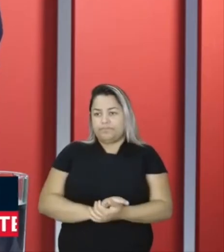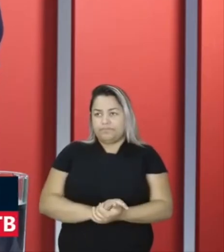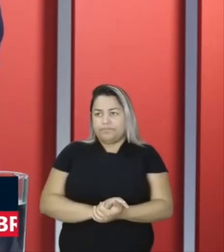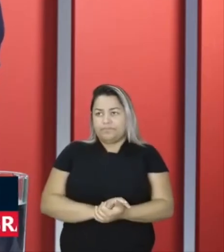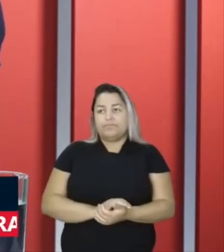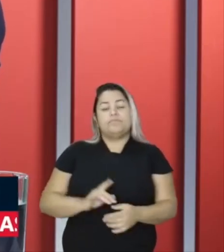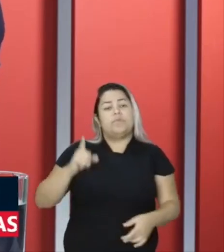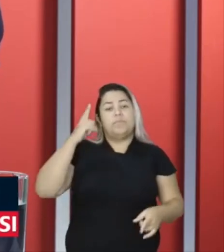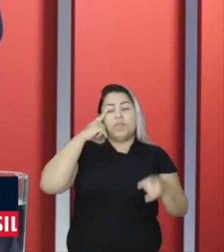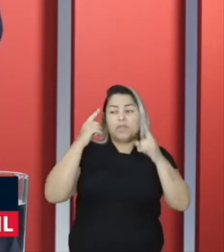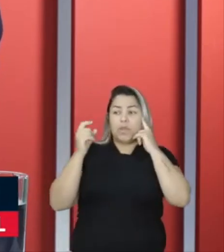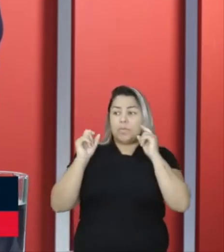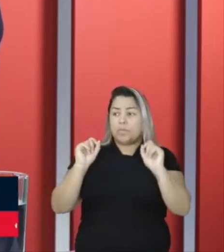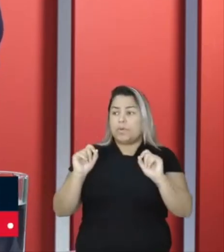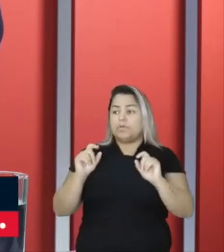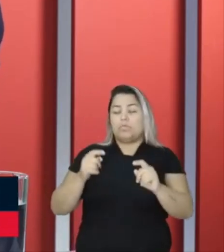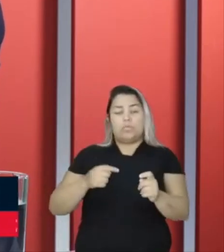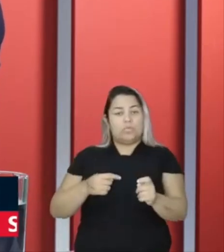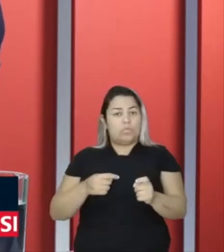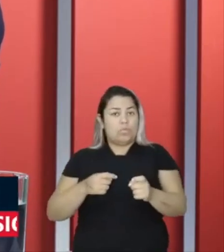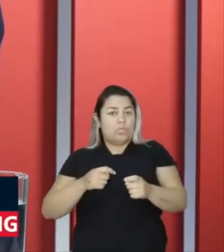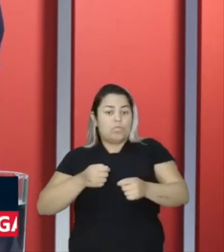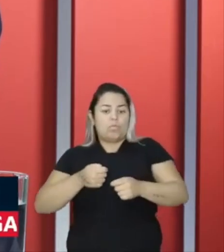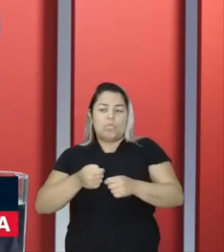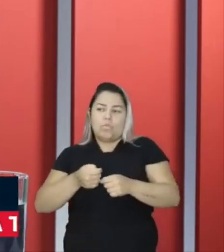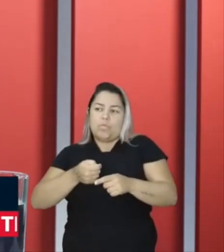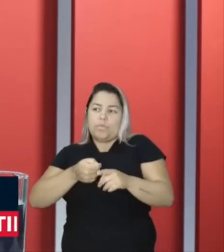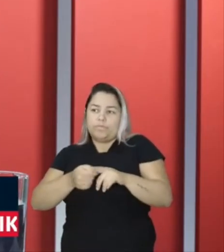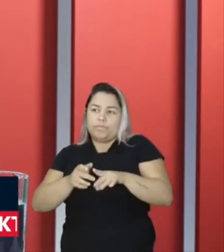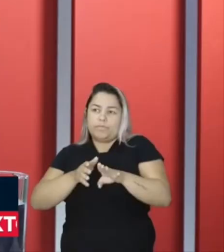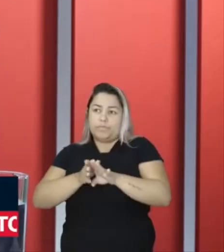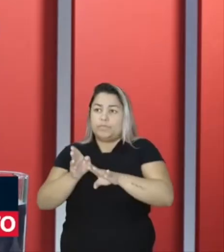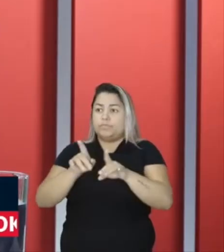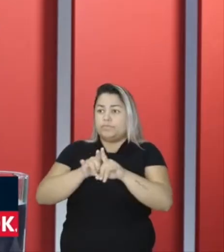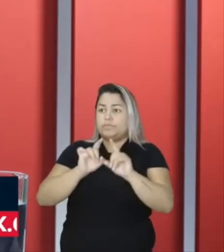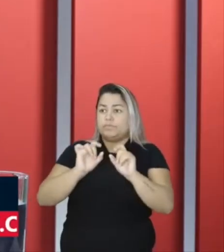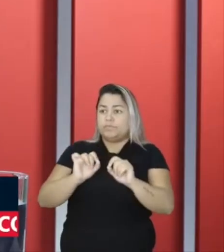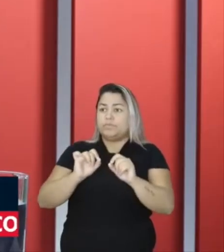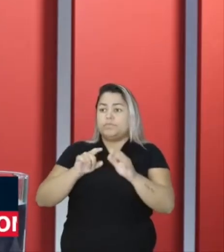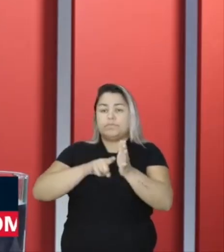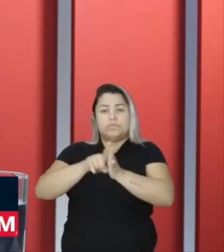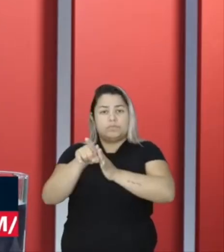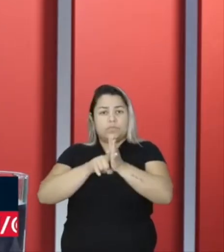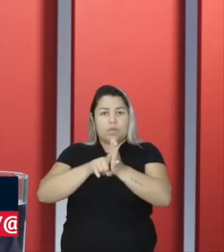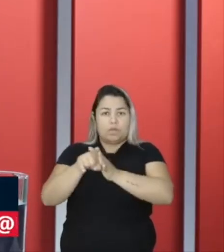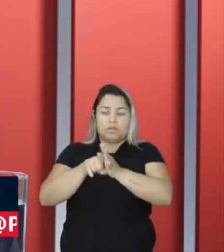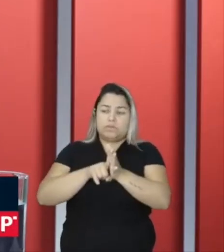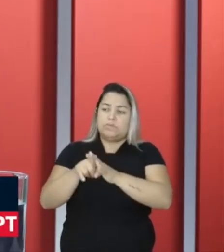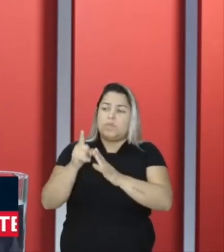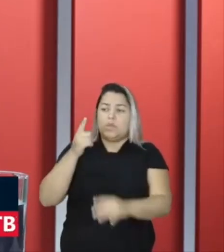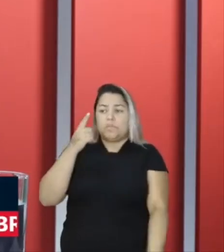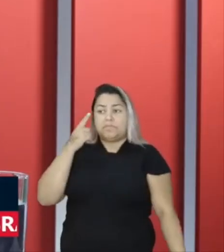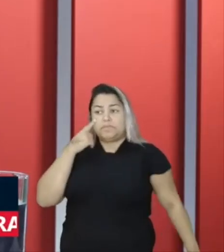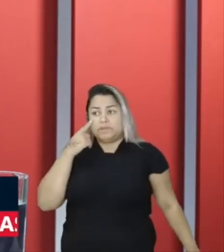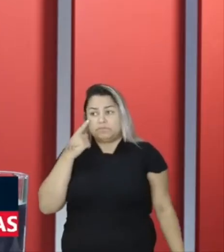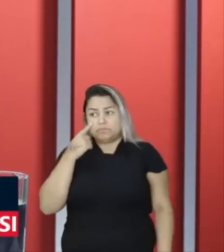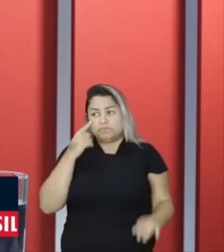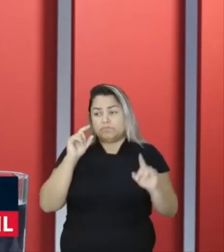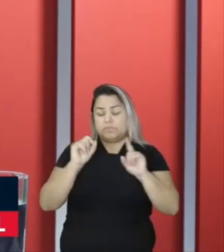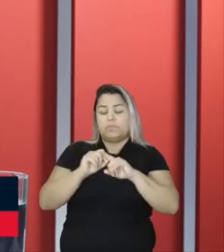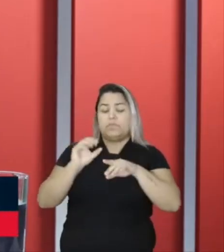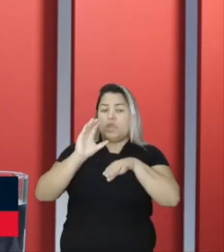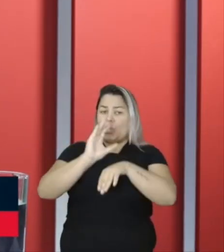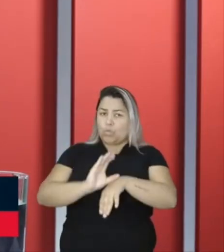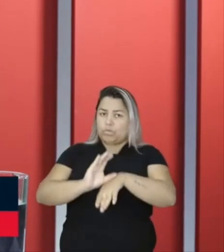ideias para o monitoramento. Né? Então, o Ministério do Planejamento tem a ideia de um observatório, os conselhos também